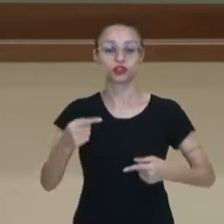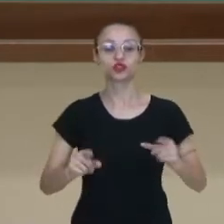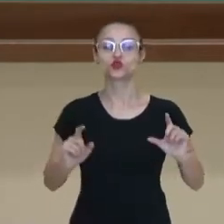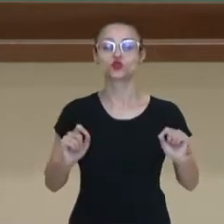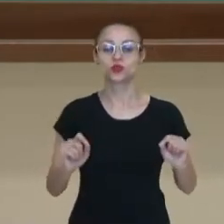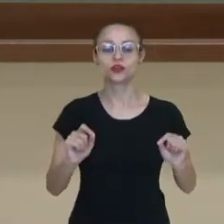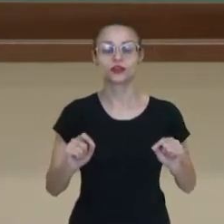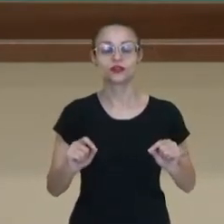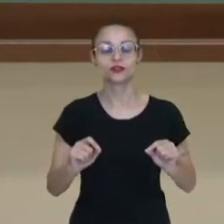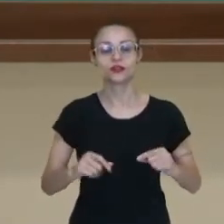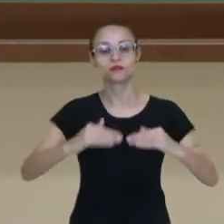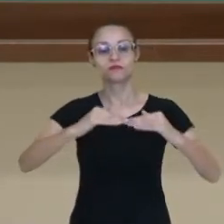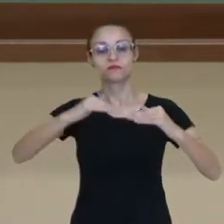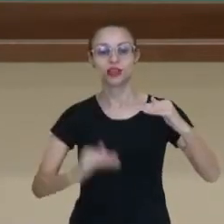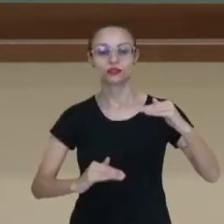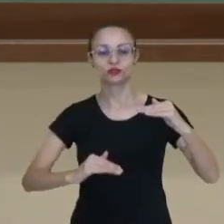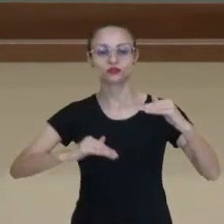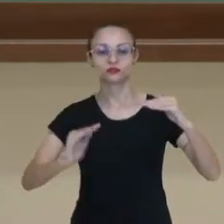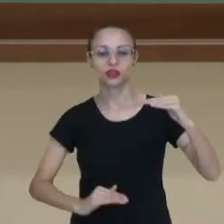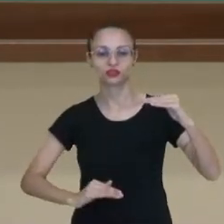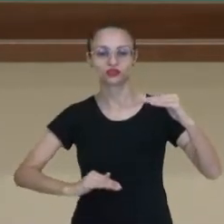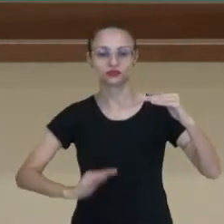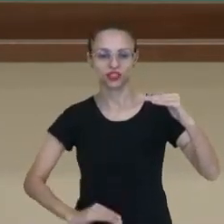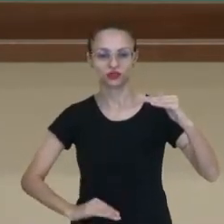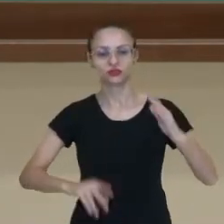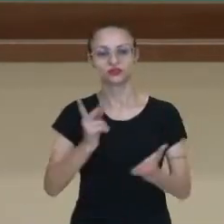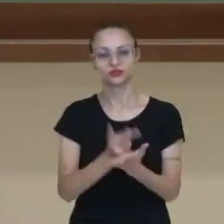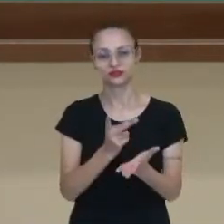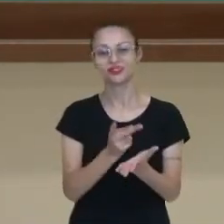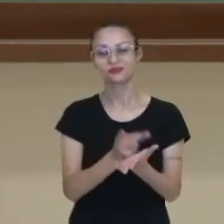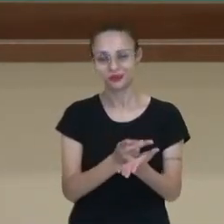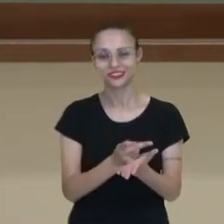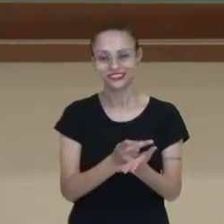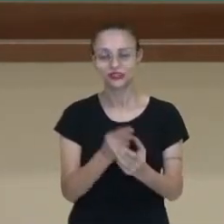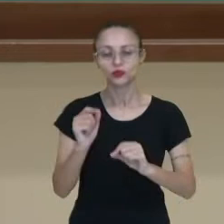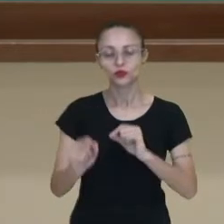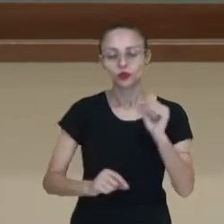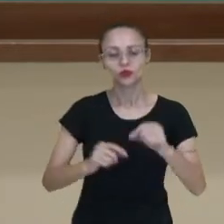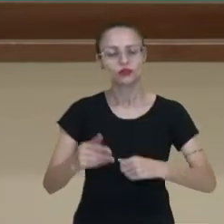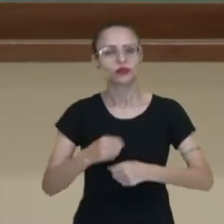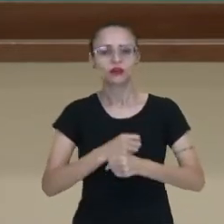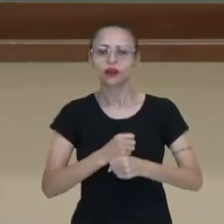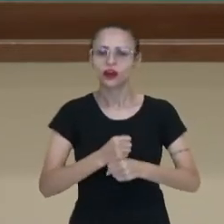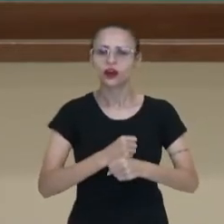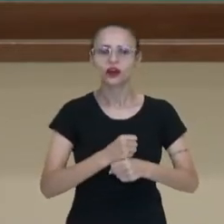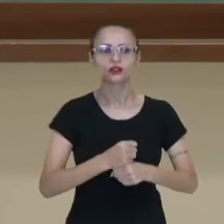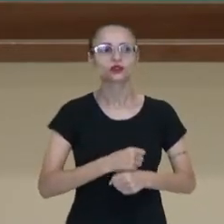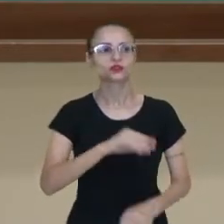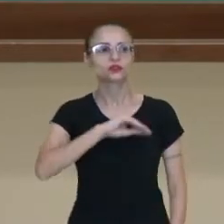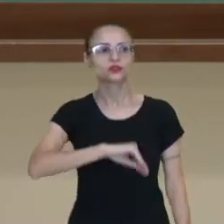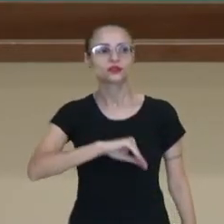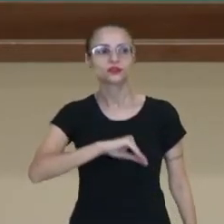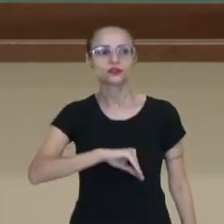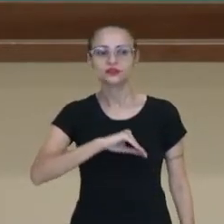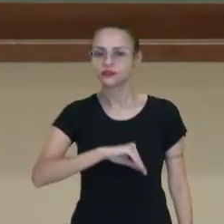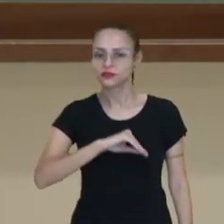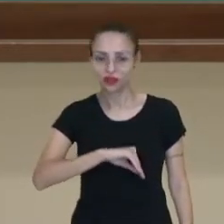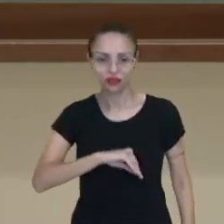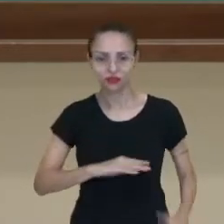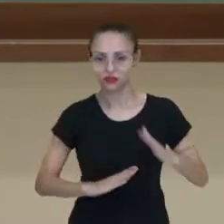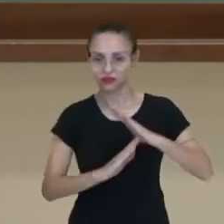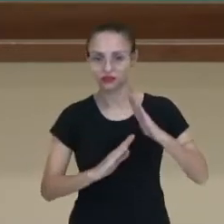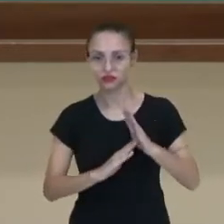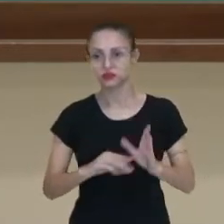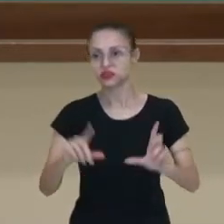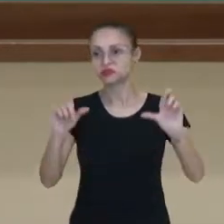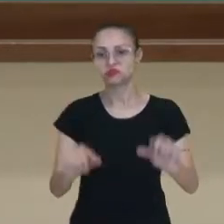sempre reajustar menos que a inflação. Assim, com o levar dos anos, o salário mínimo vai perdendo seu poder de compra,